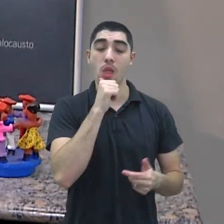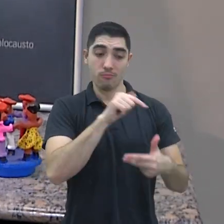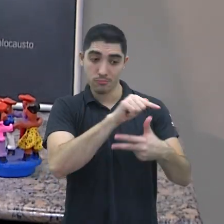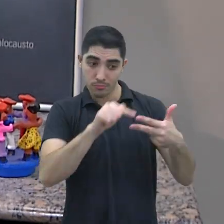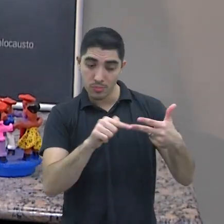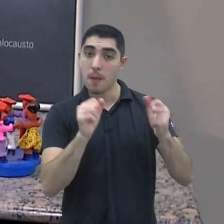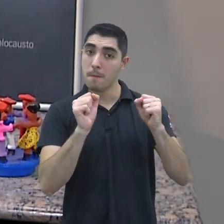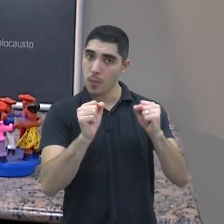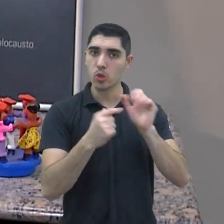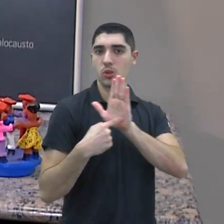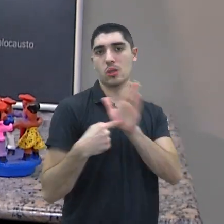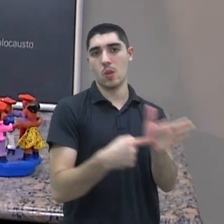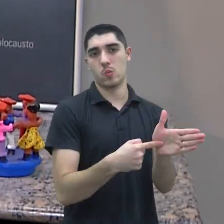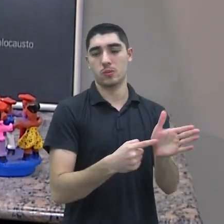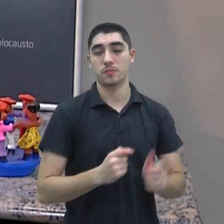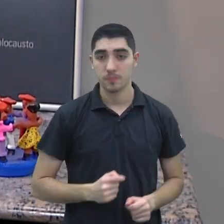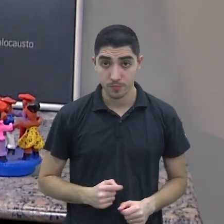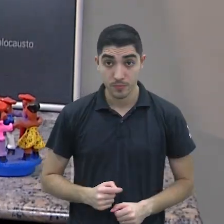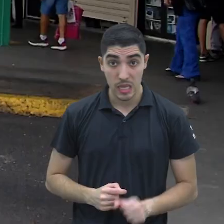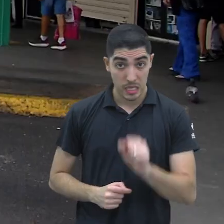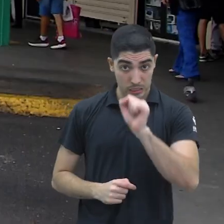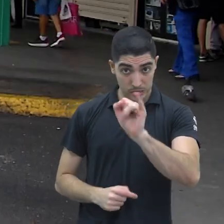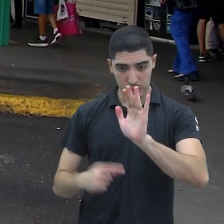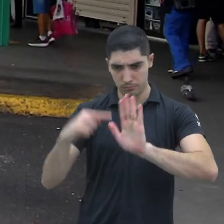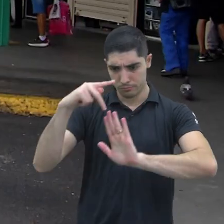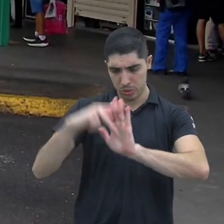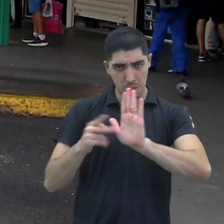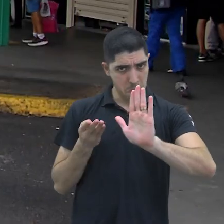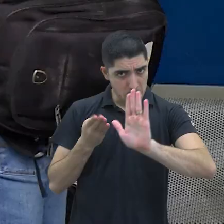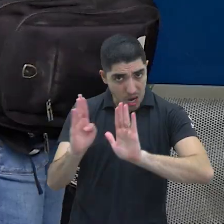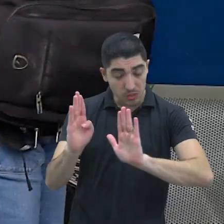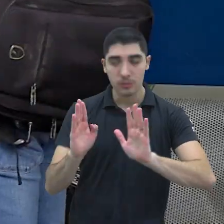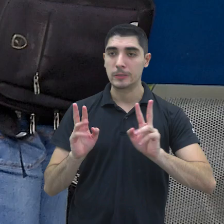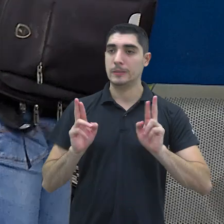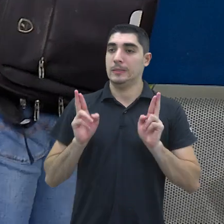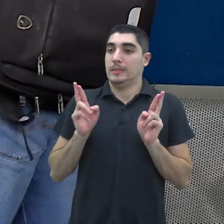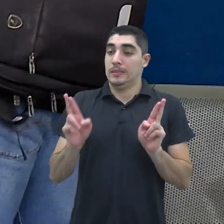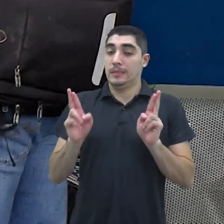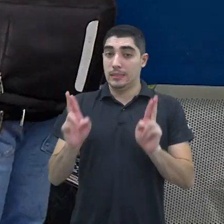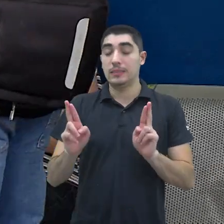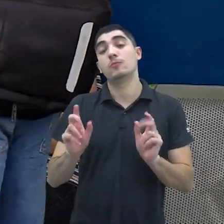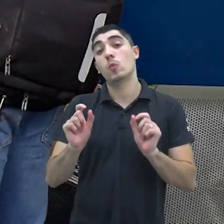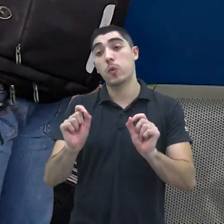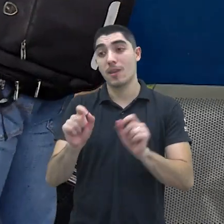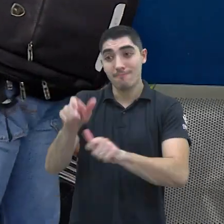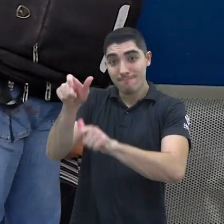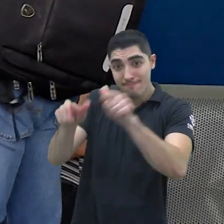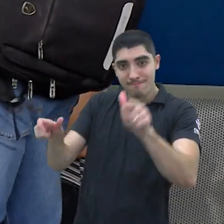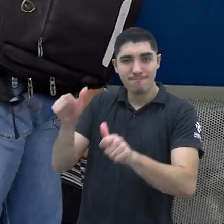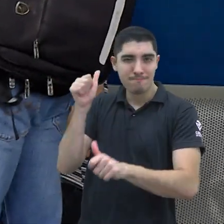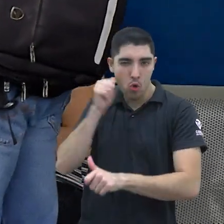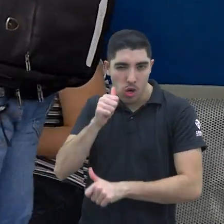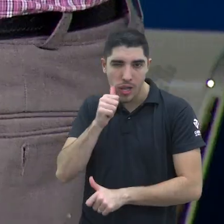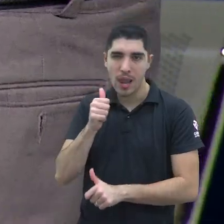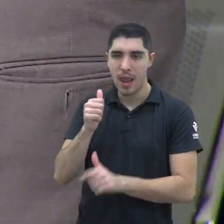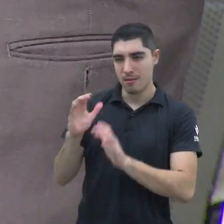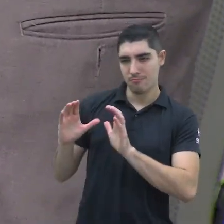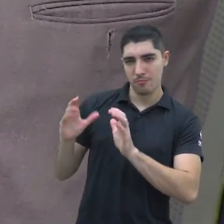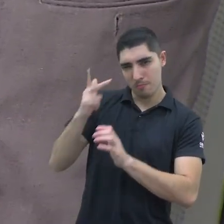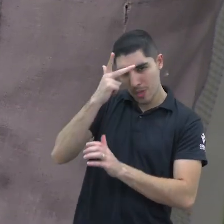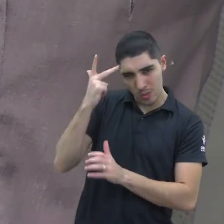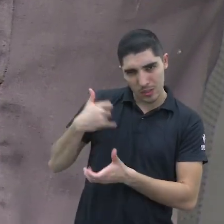locais onde podem ser feitas as denúncias. Com a aprovação, a expectativa é que o projeto garanta a esses grupos,